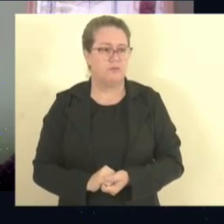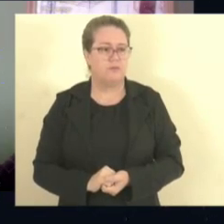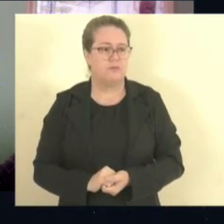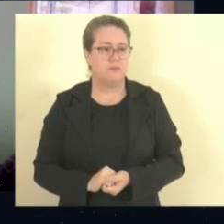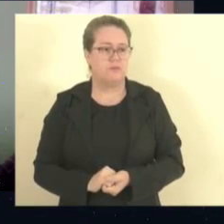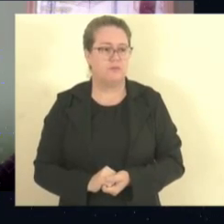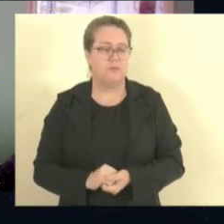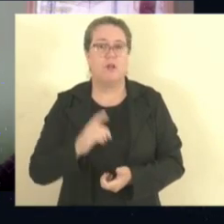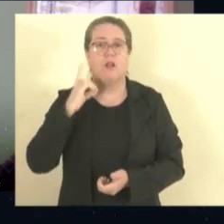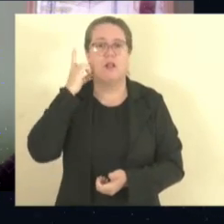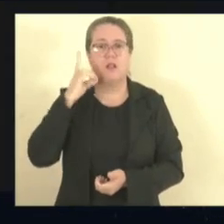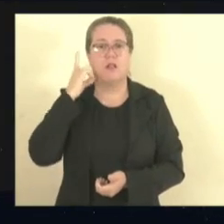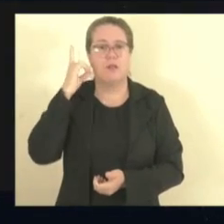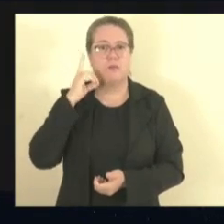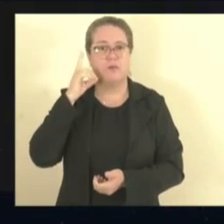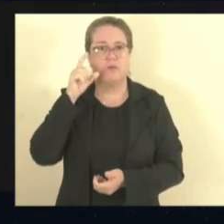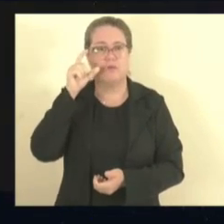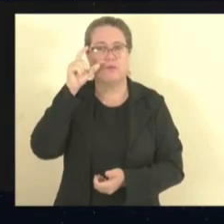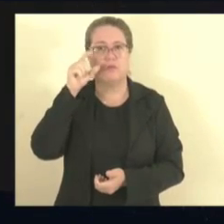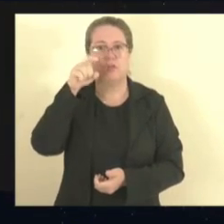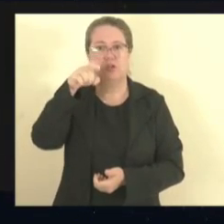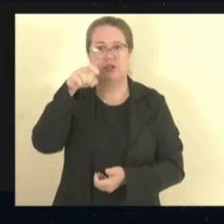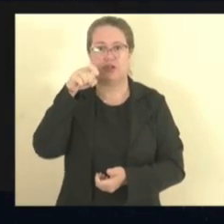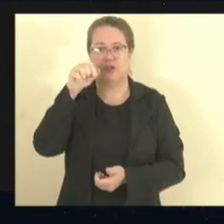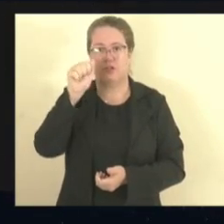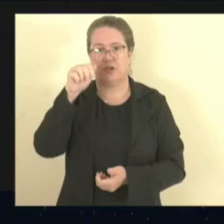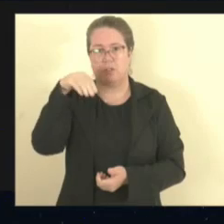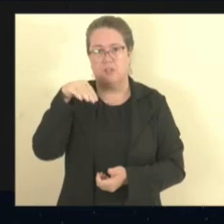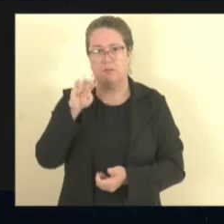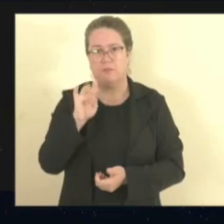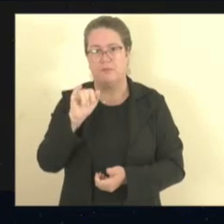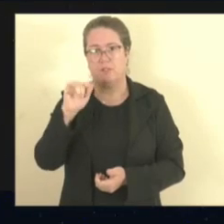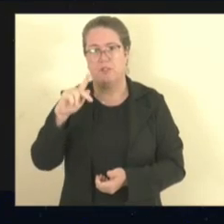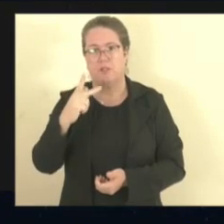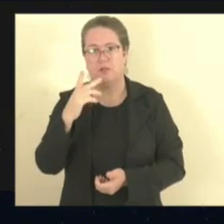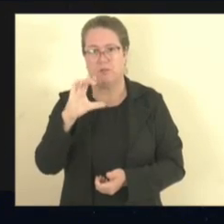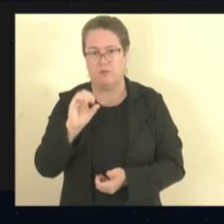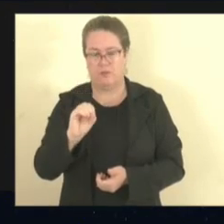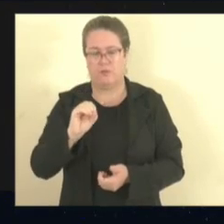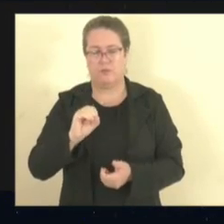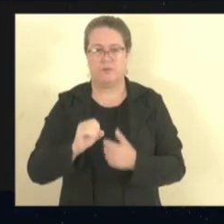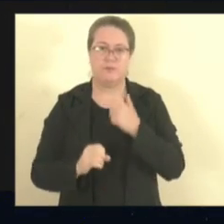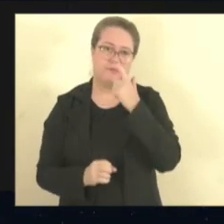Isso, deputado Mazinho, deputado Chambinho, ok? Ok.